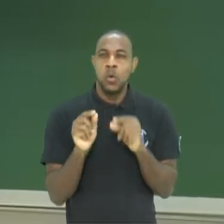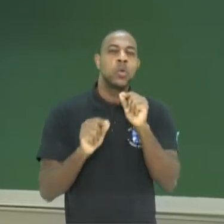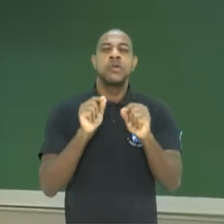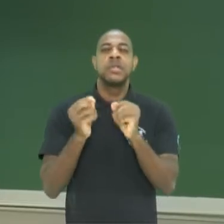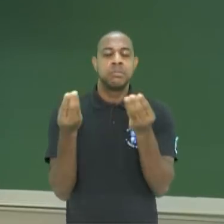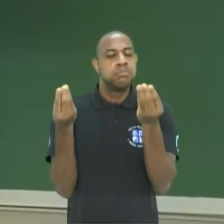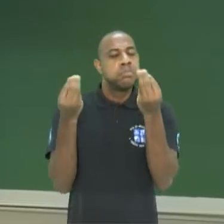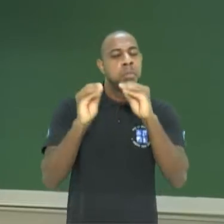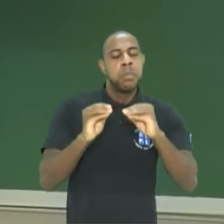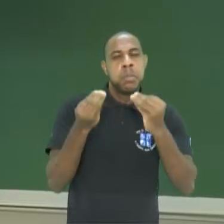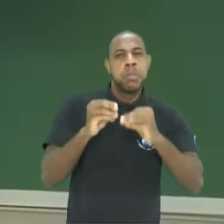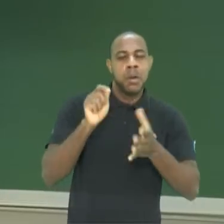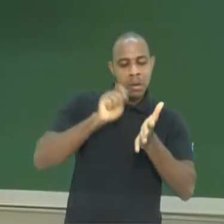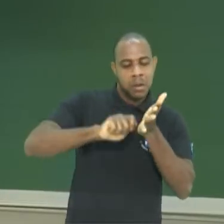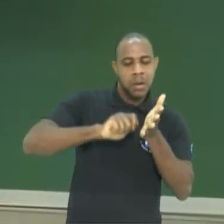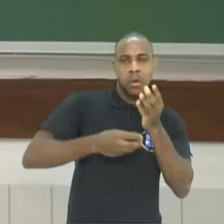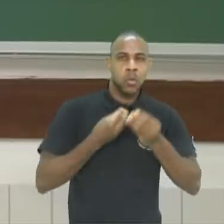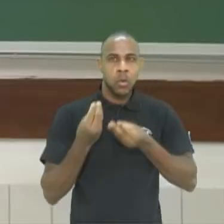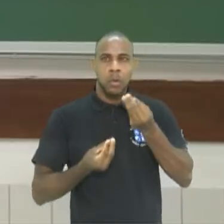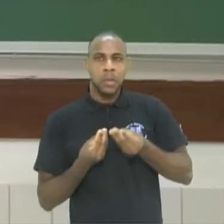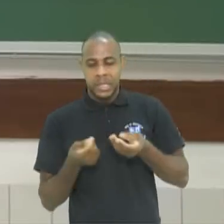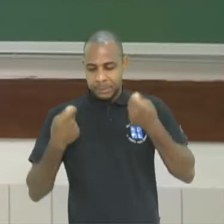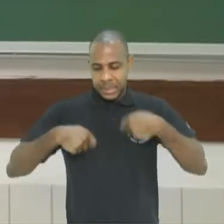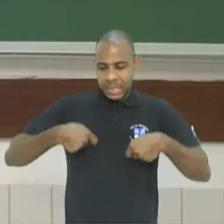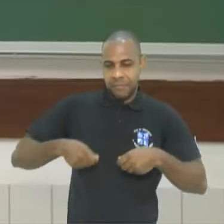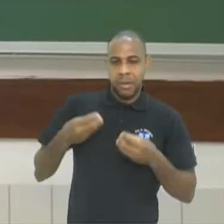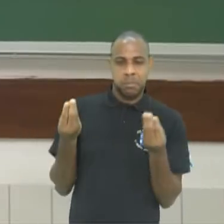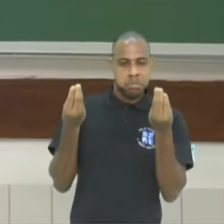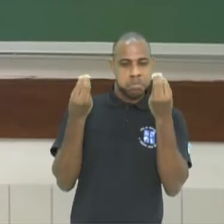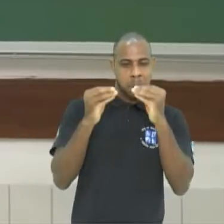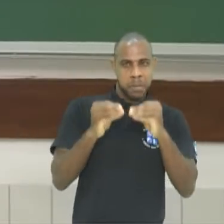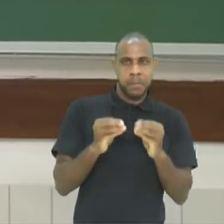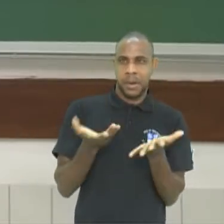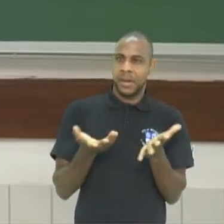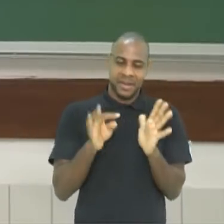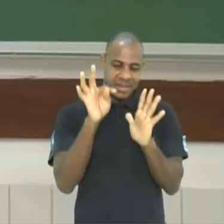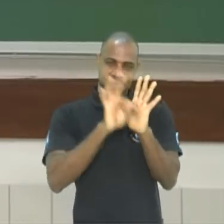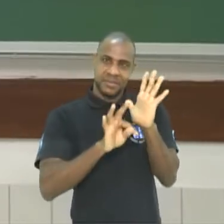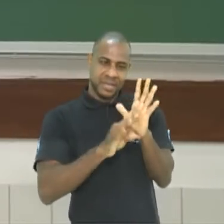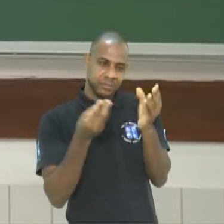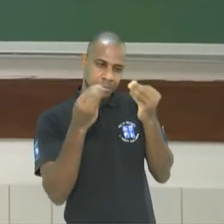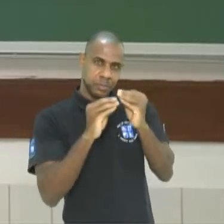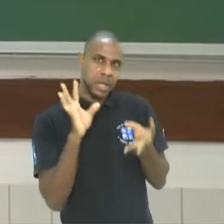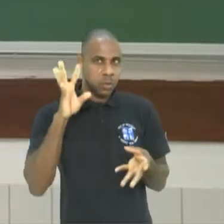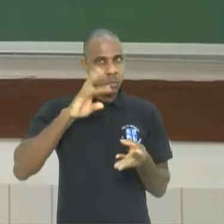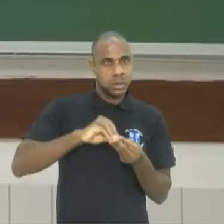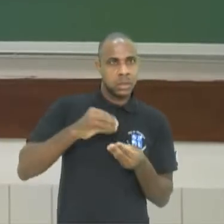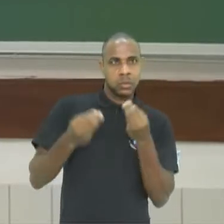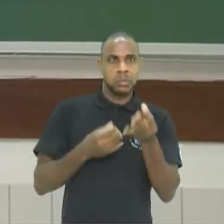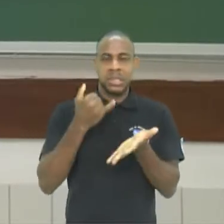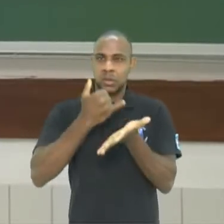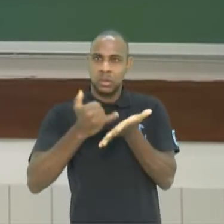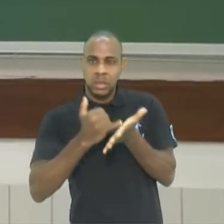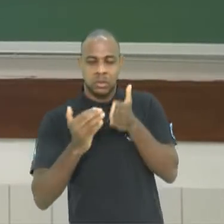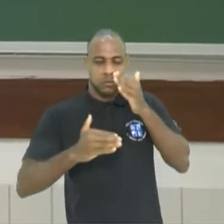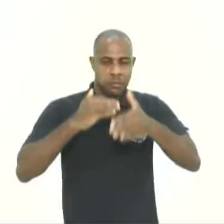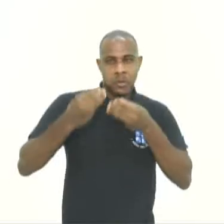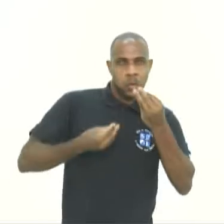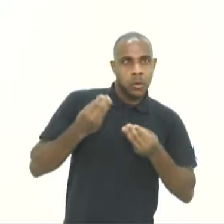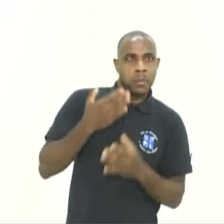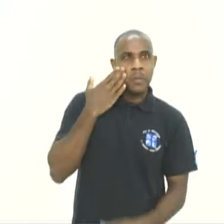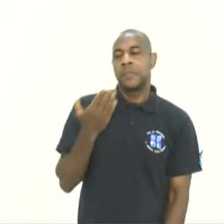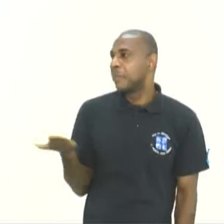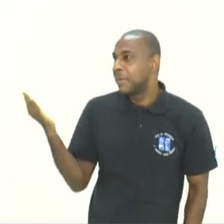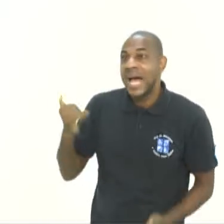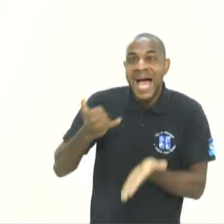colocam no desenvolvimento? E o que vocês deveriam colocar ou colocam aí na sua conclusão? Trouxe para vocês a seguinte coisa.